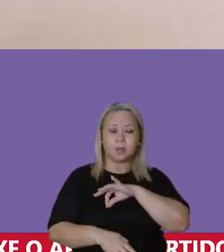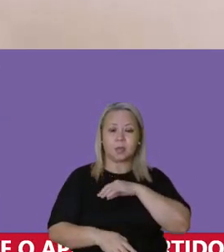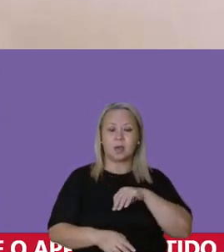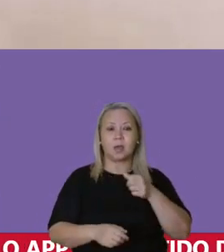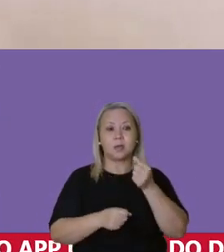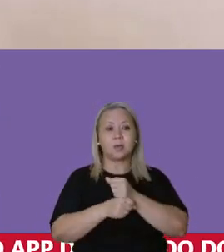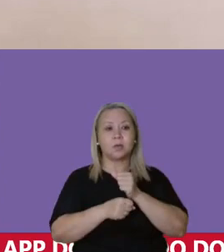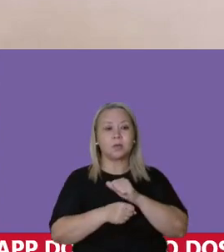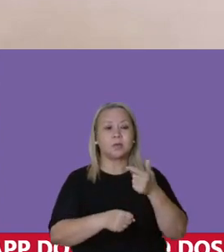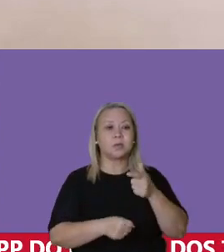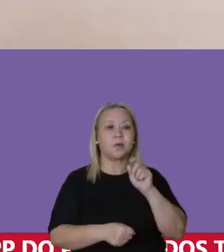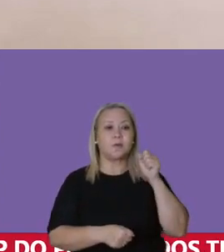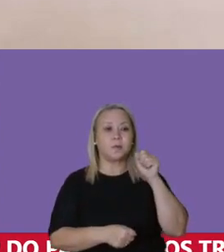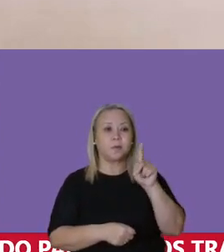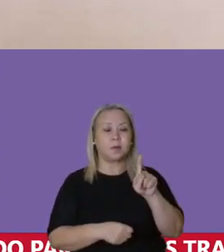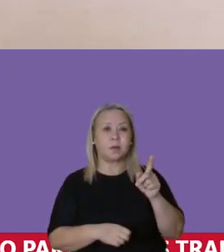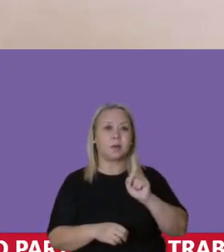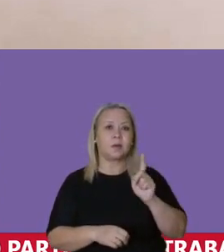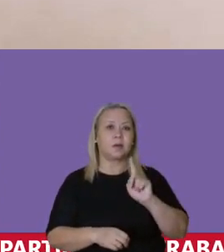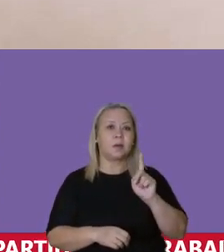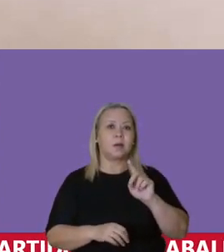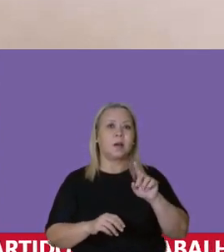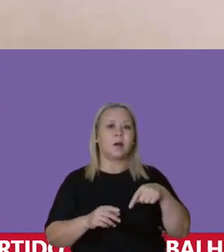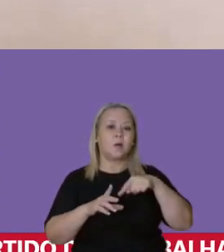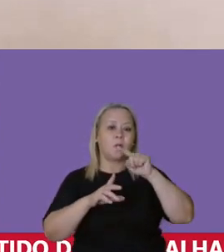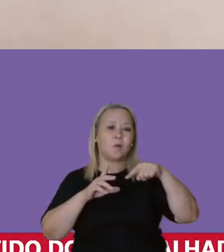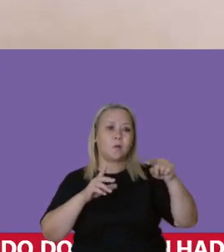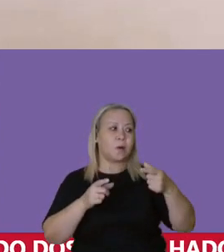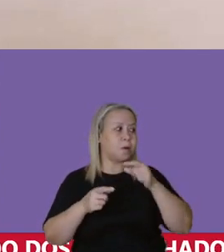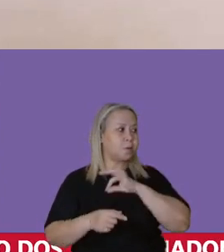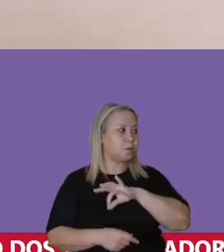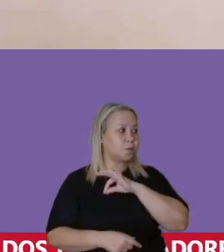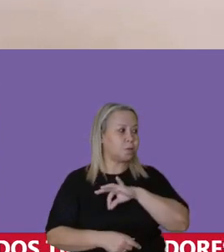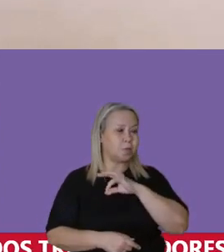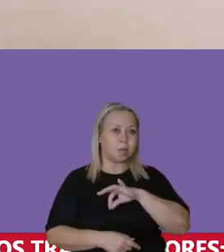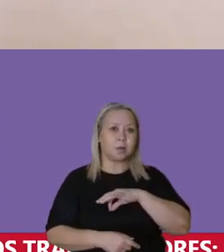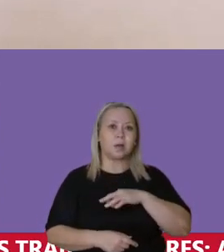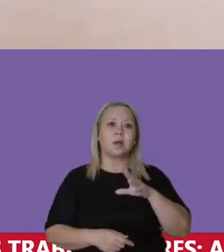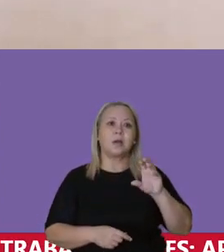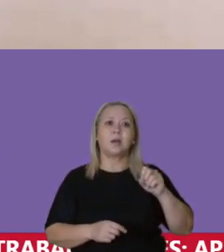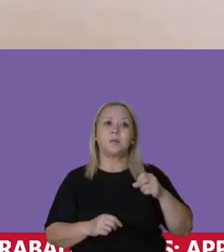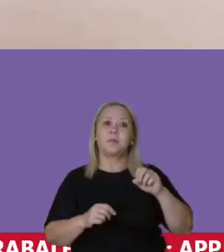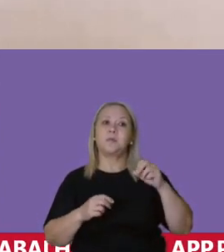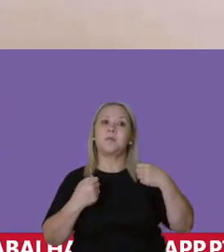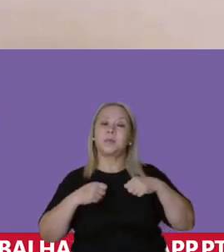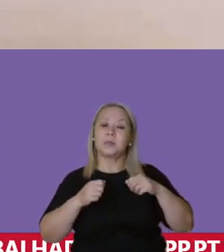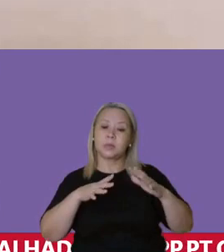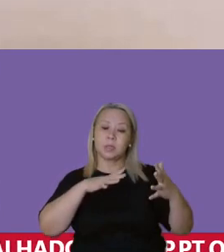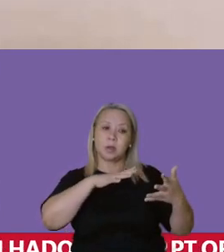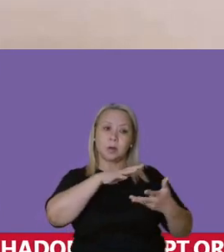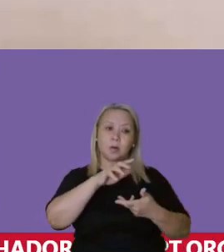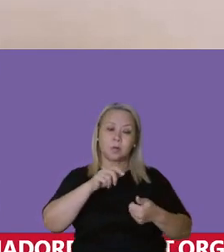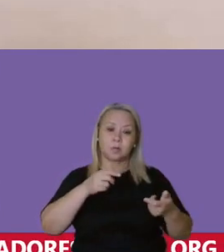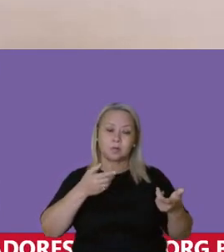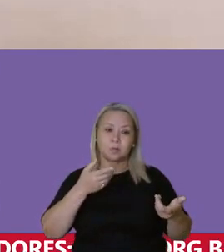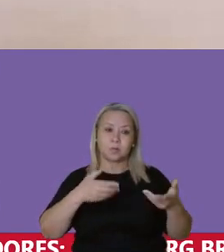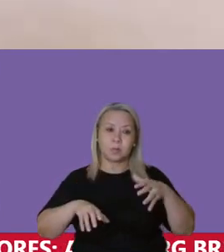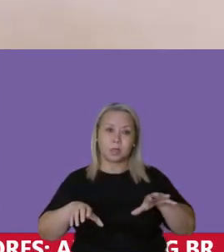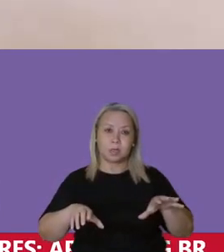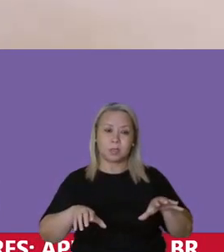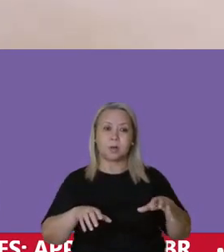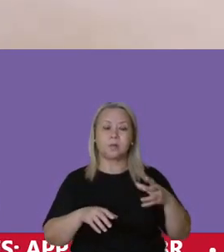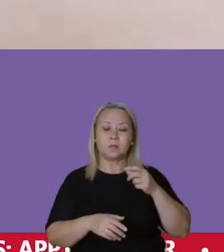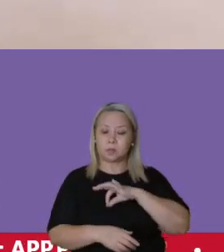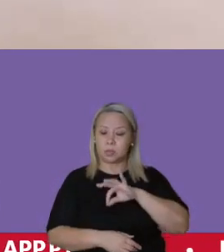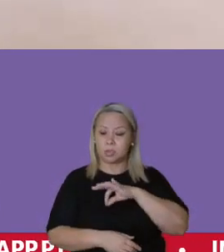Previdência, não é suficiente olhar para o índice de gênero, é necessário olhar para outros indicadores, como o índice de polarização de renda. Isso acontece porque